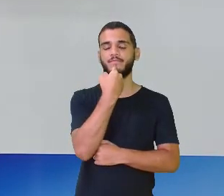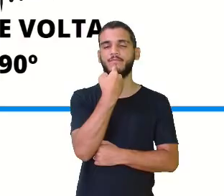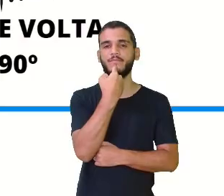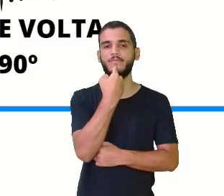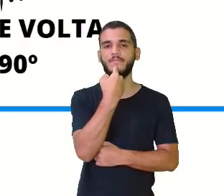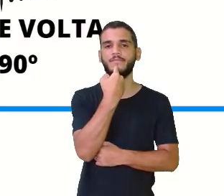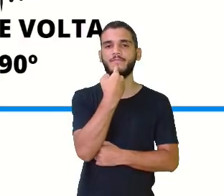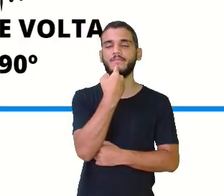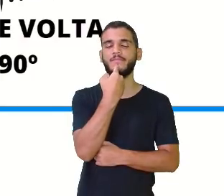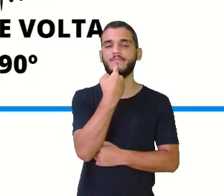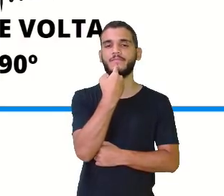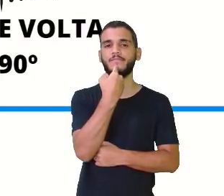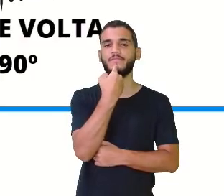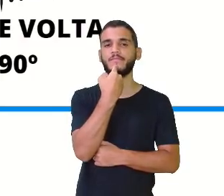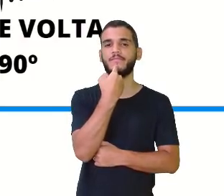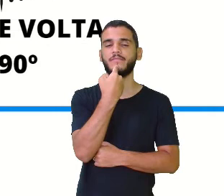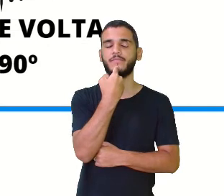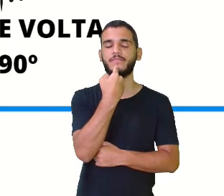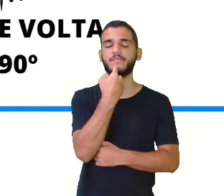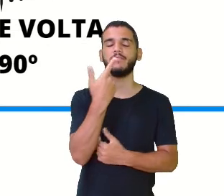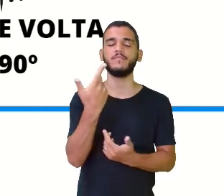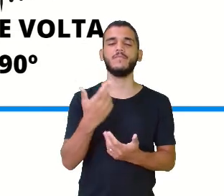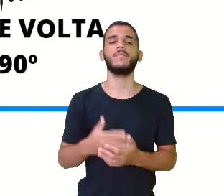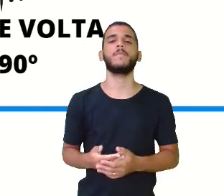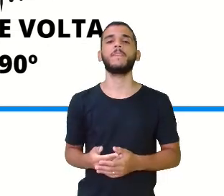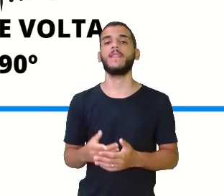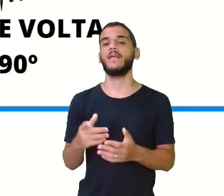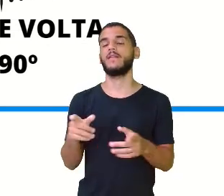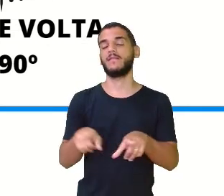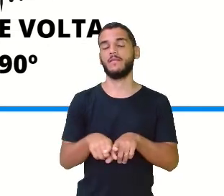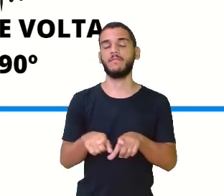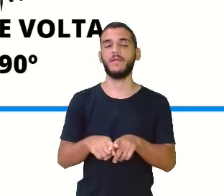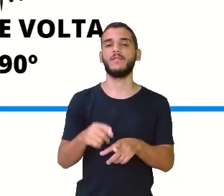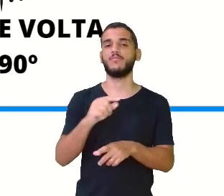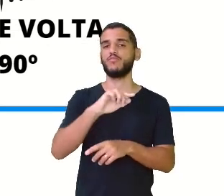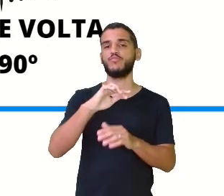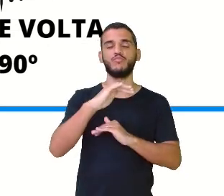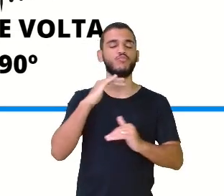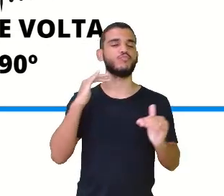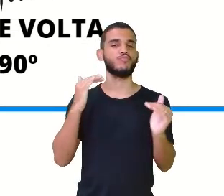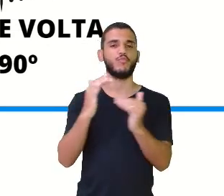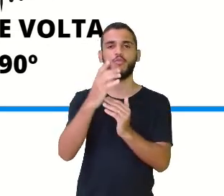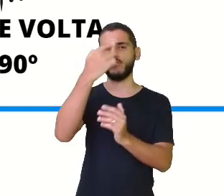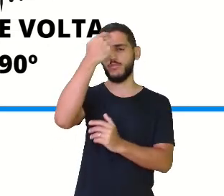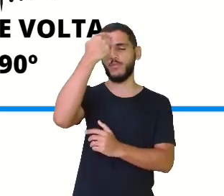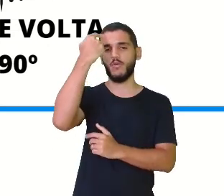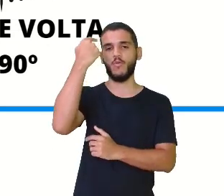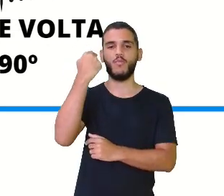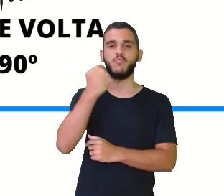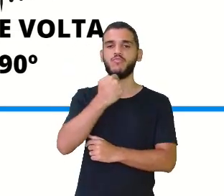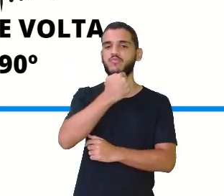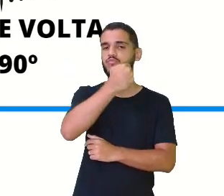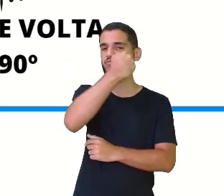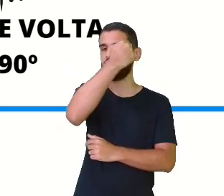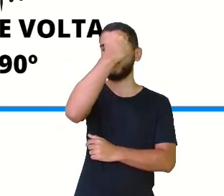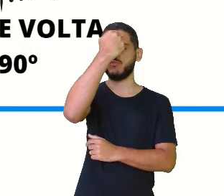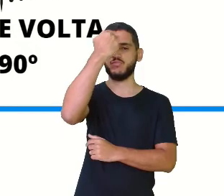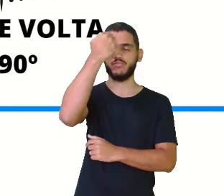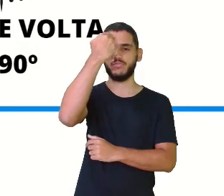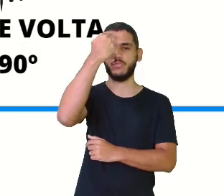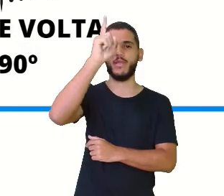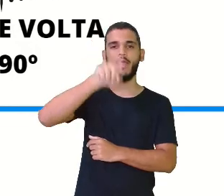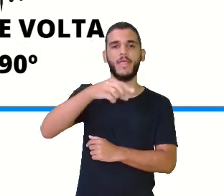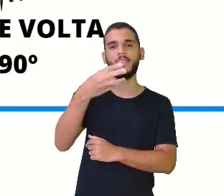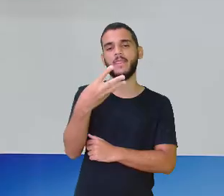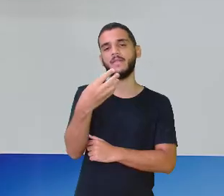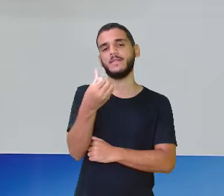meia volta. E por último, lógico, é quando todos os ponteiros eles se encontrarem aqui. Tranquilo? É